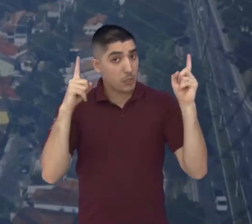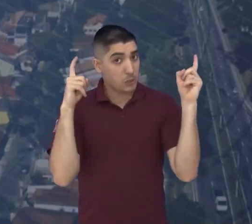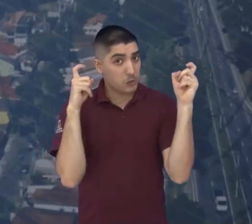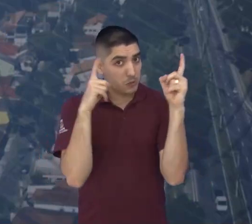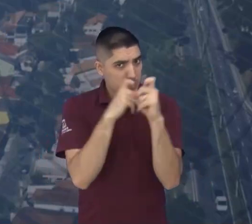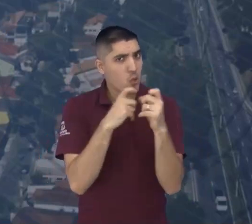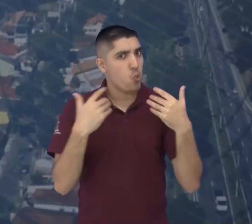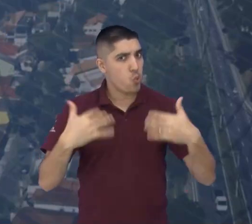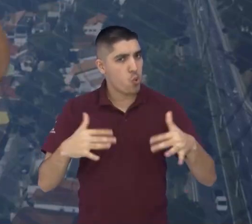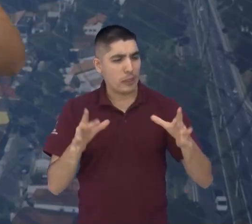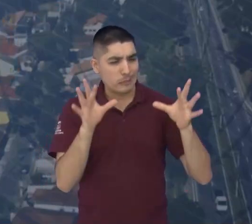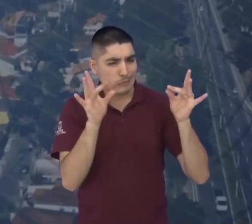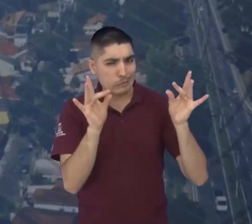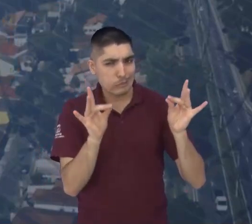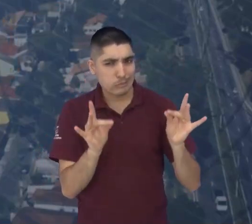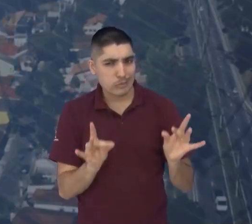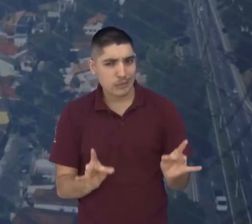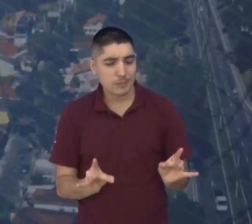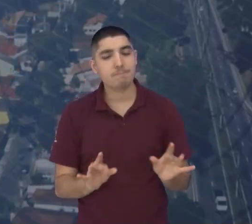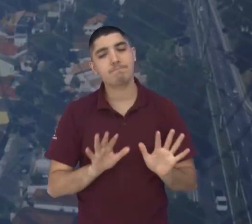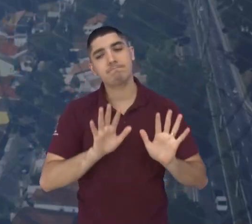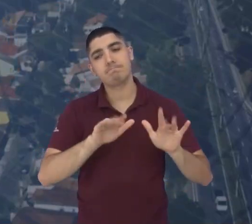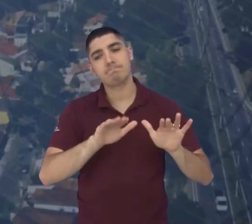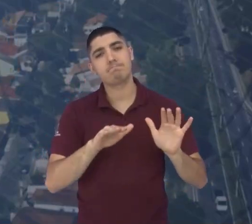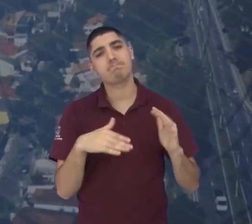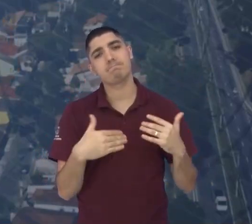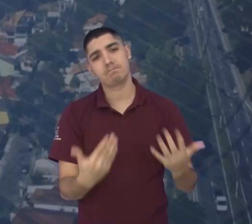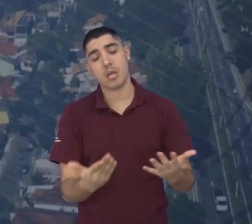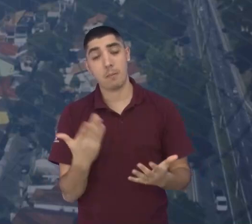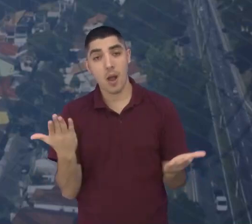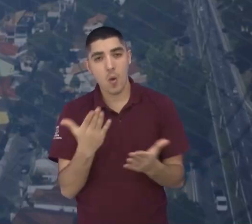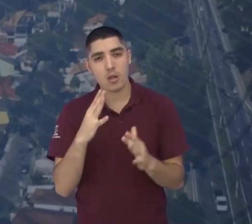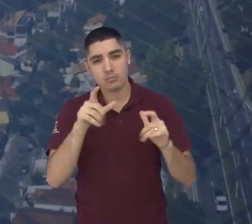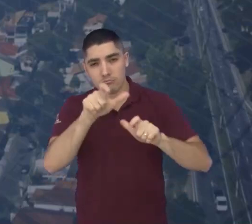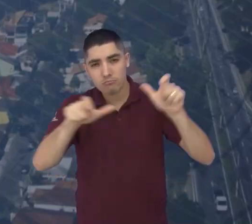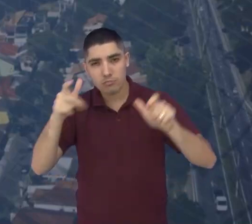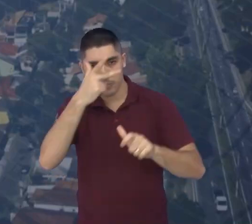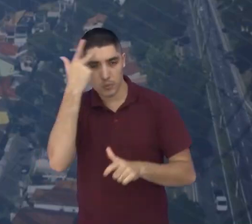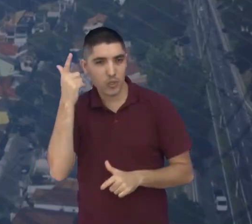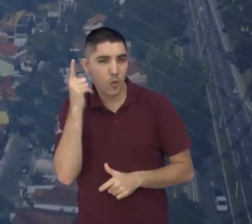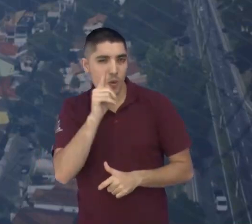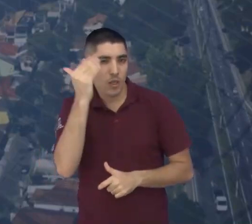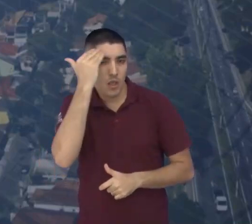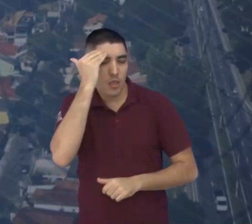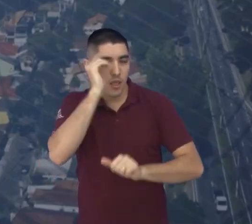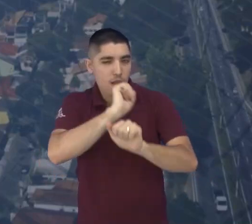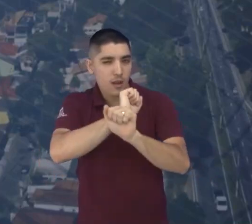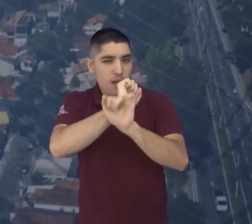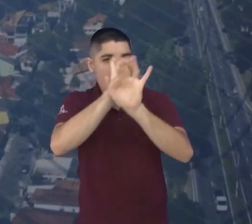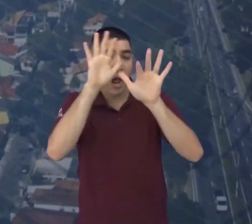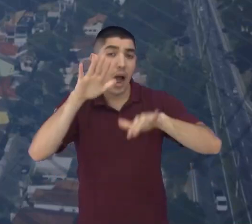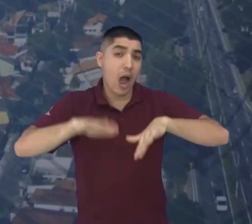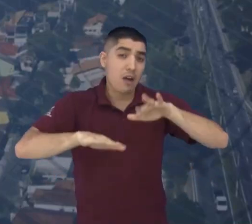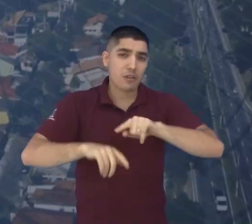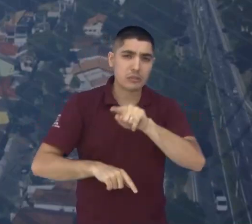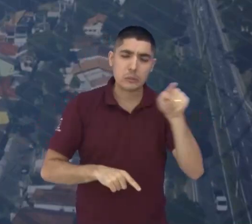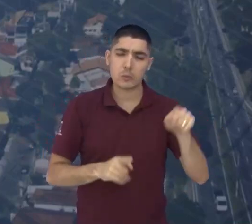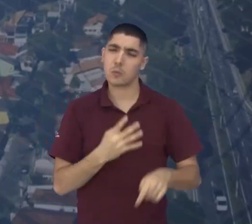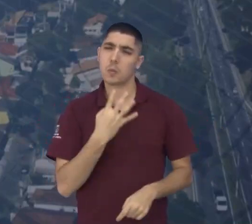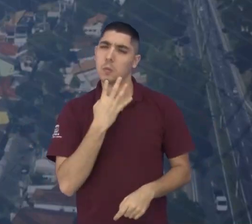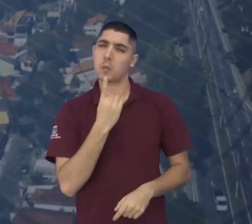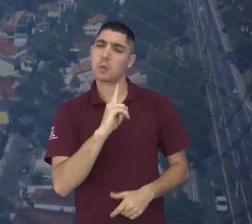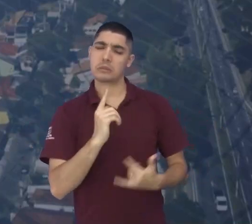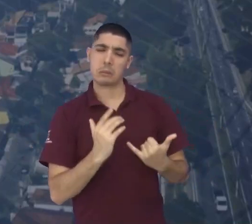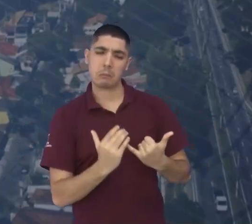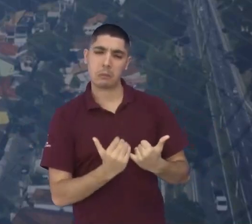estava falando aqui. Então, para ficar bem entendido para o pessoal que está de casa, de repente não tem tanta familiaridade com o